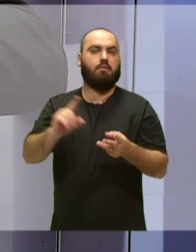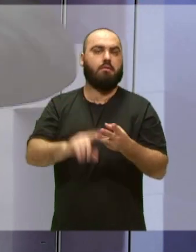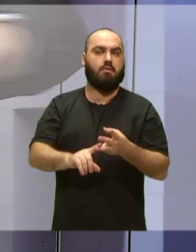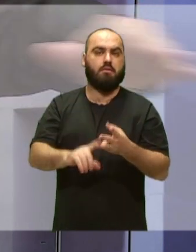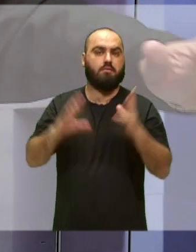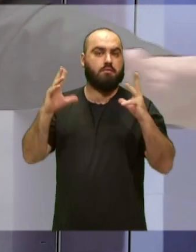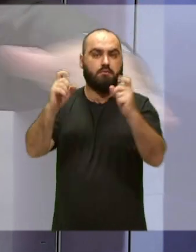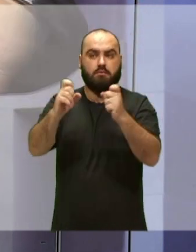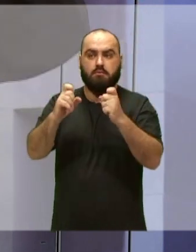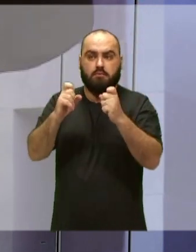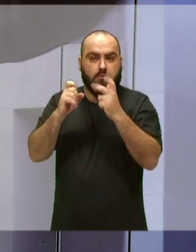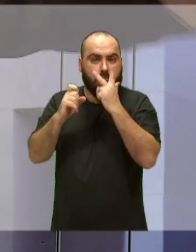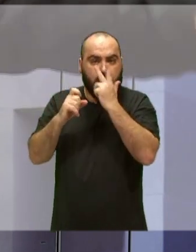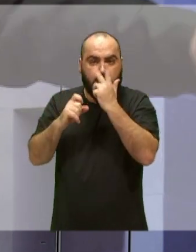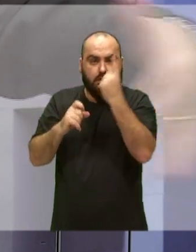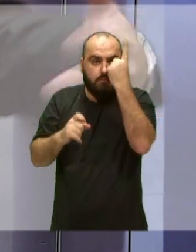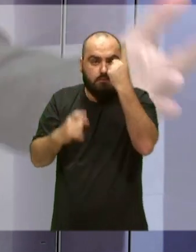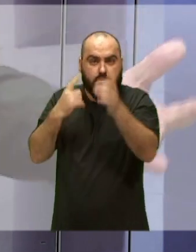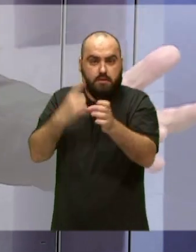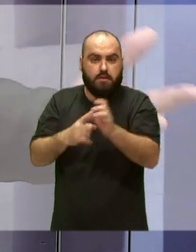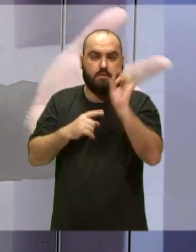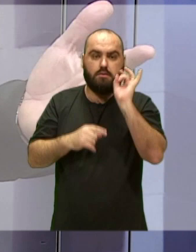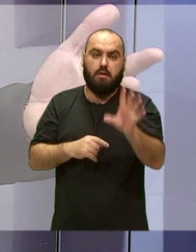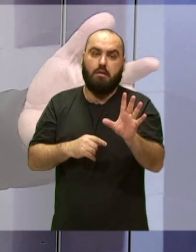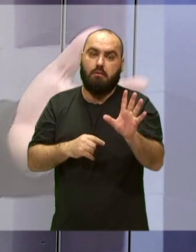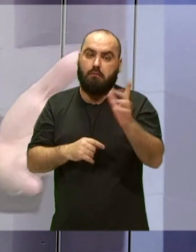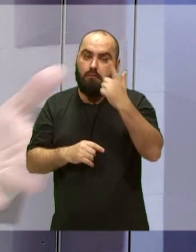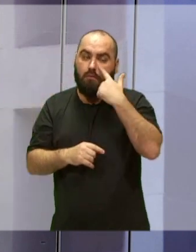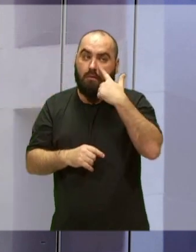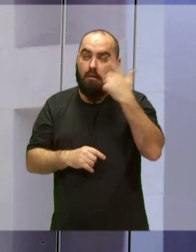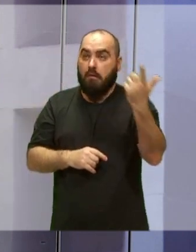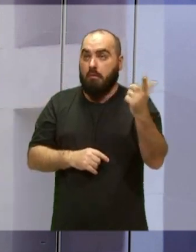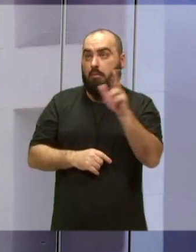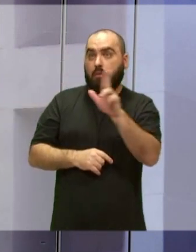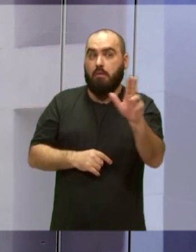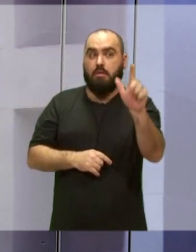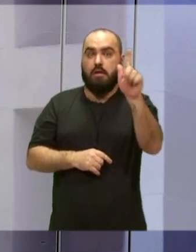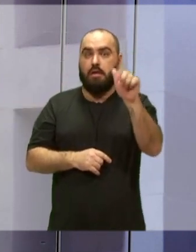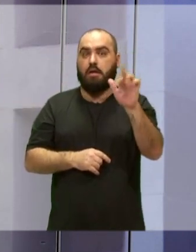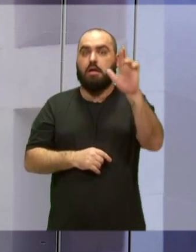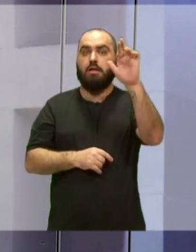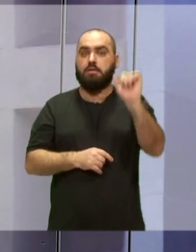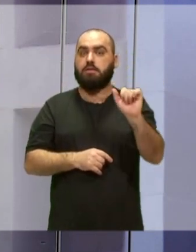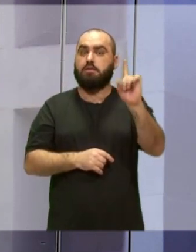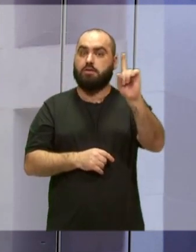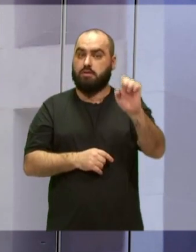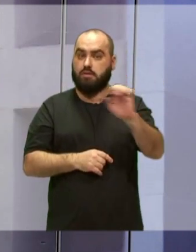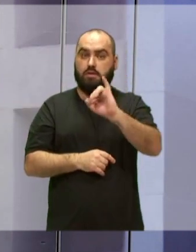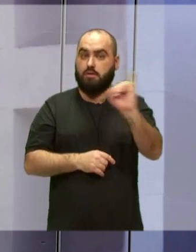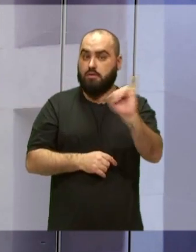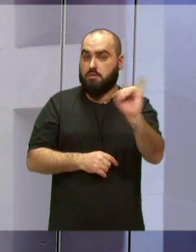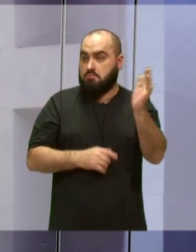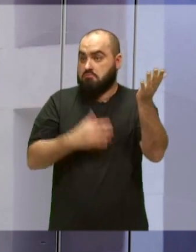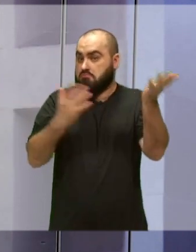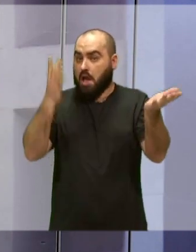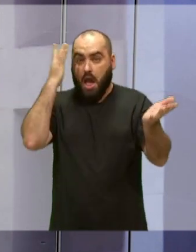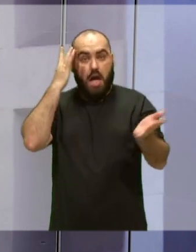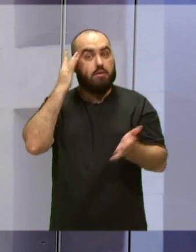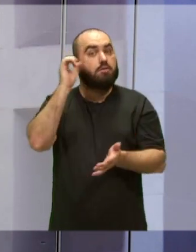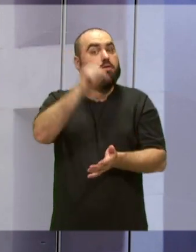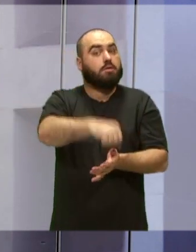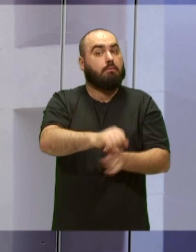ficar uma cidade só será a grande Itajaí de repente a grande Itajaí mas nós estamos dentro de um contexto que